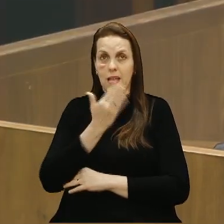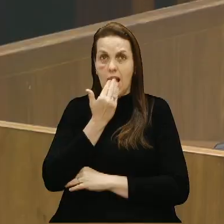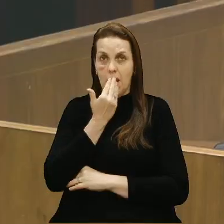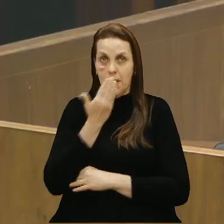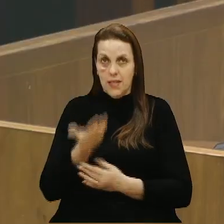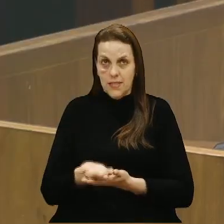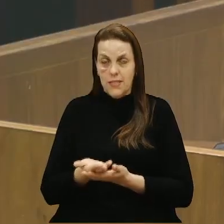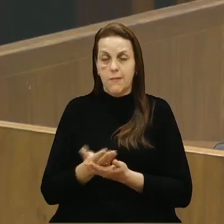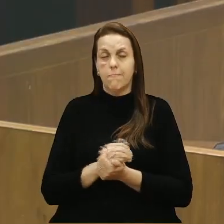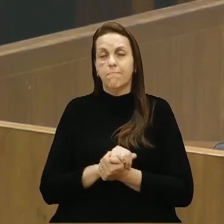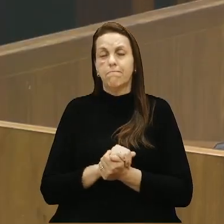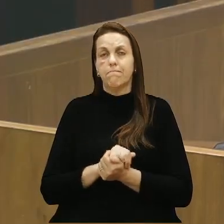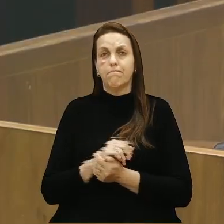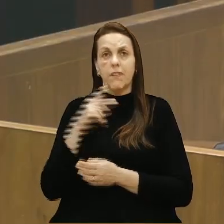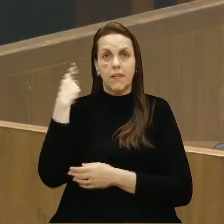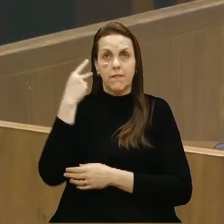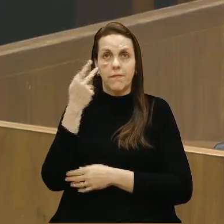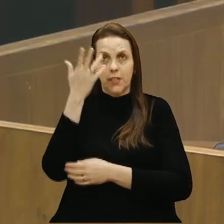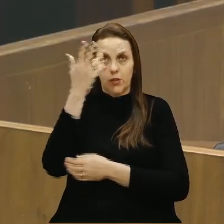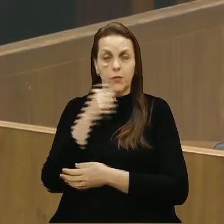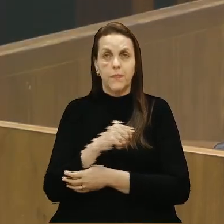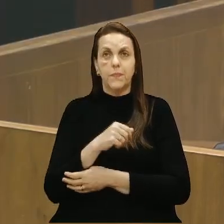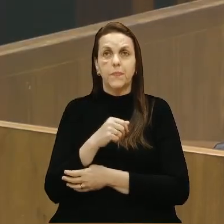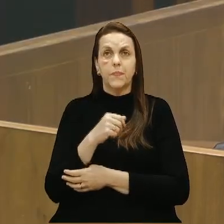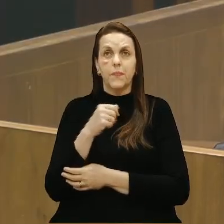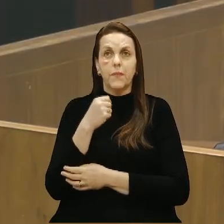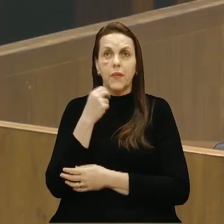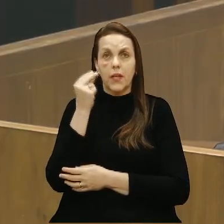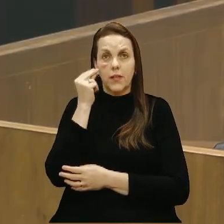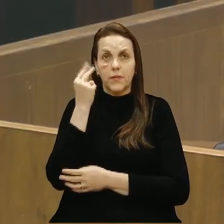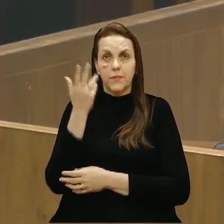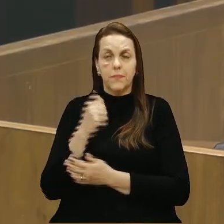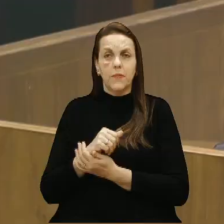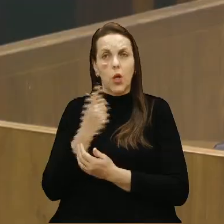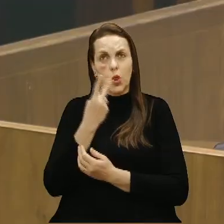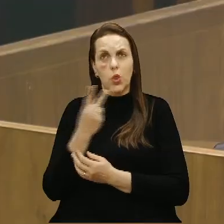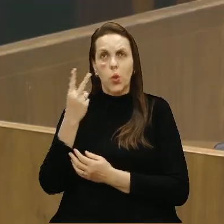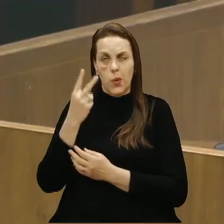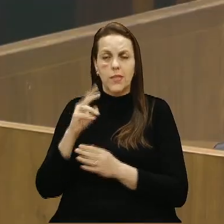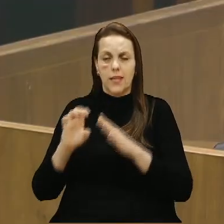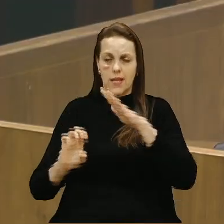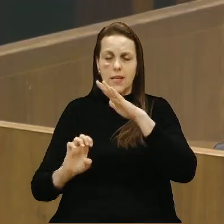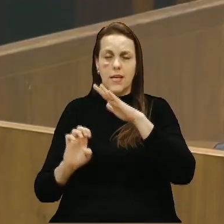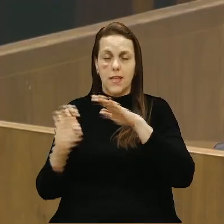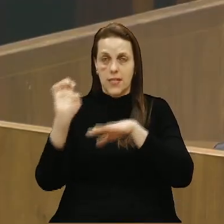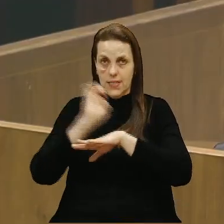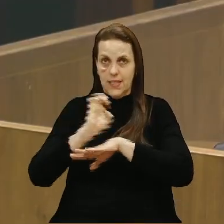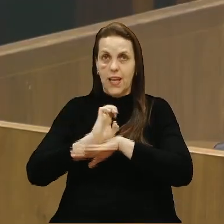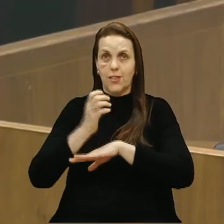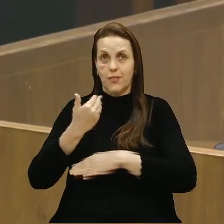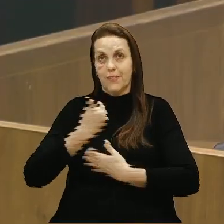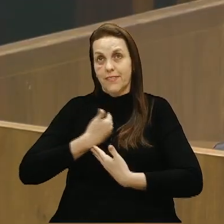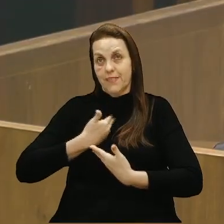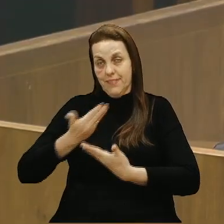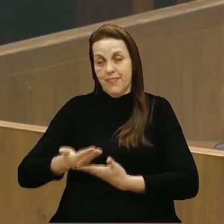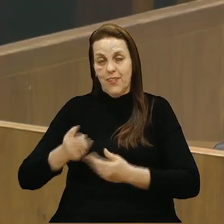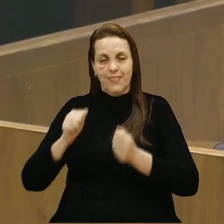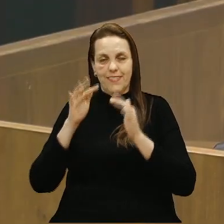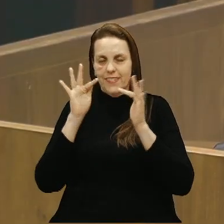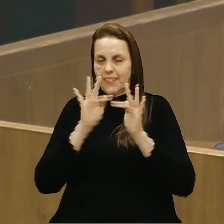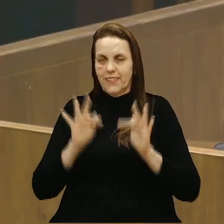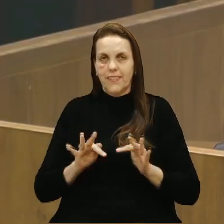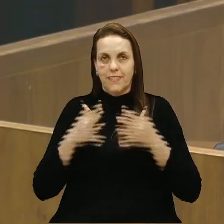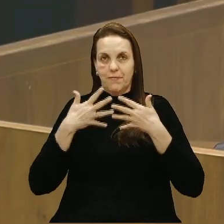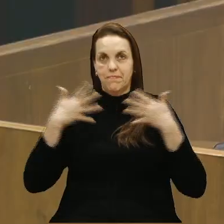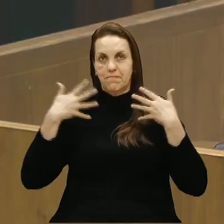vereador Cristiano, enquanto outros 2 pertencem ao Estado. Um que essa vereadora fica imensamente feliz também,